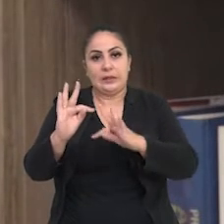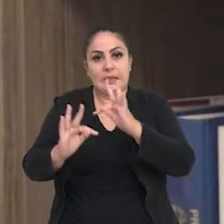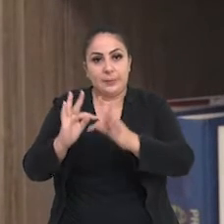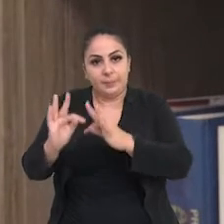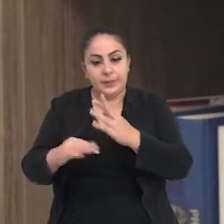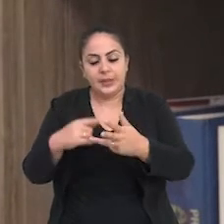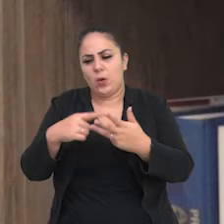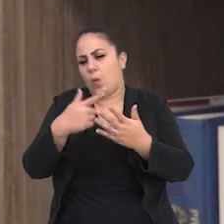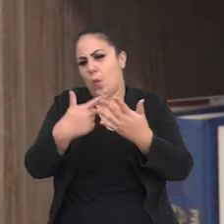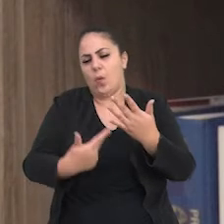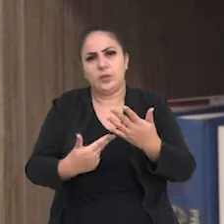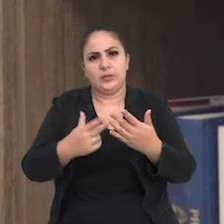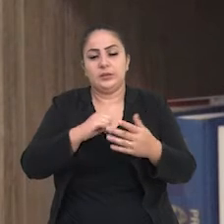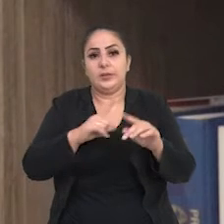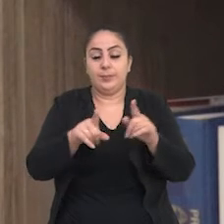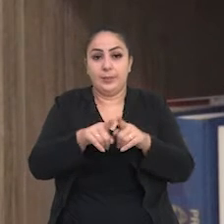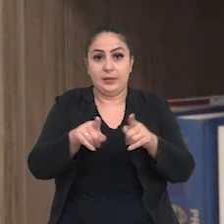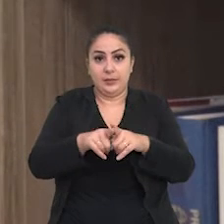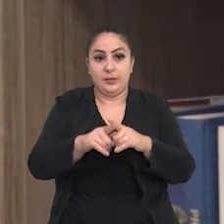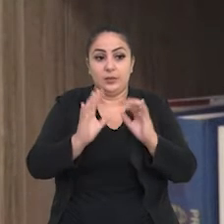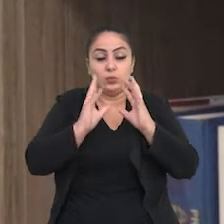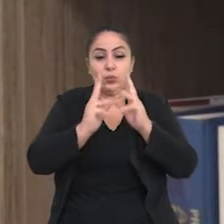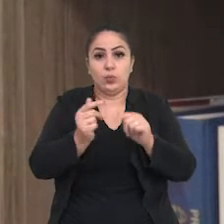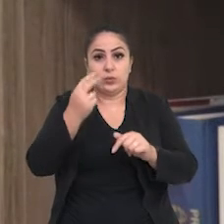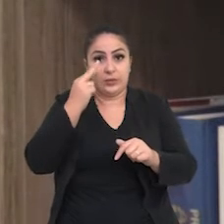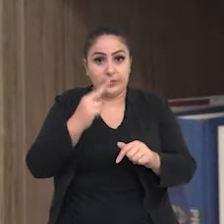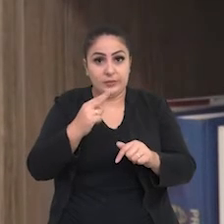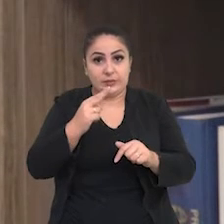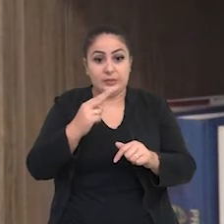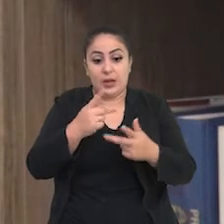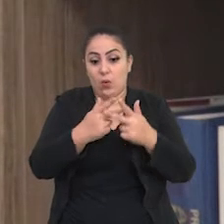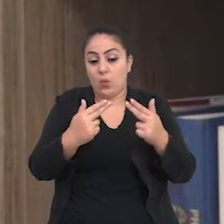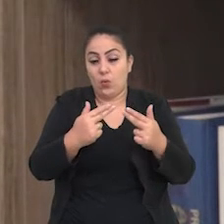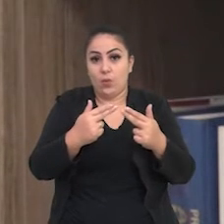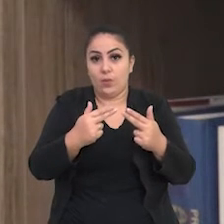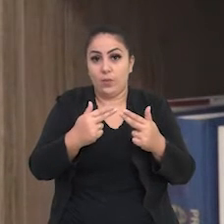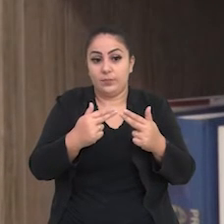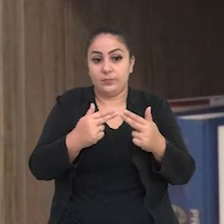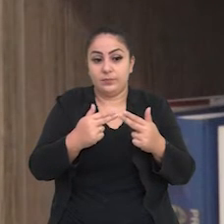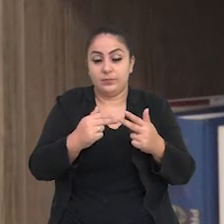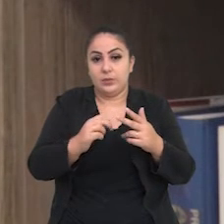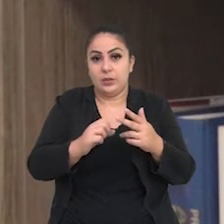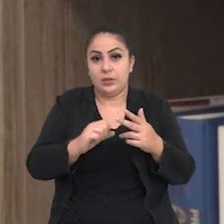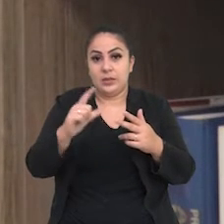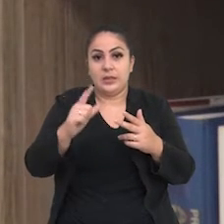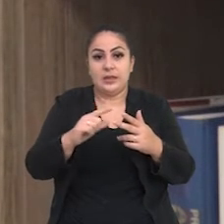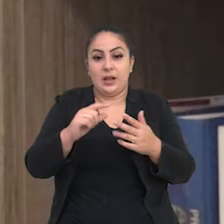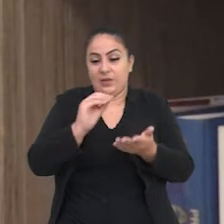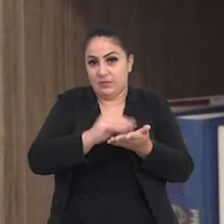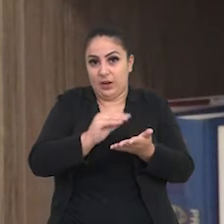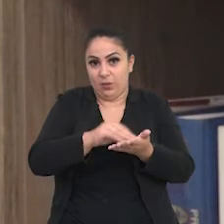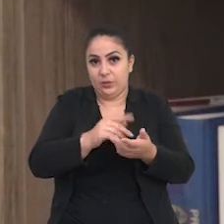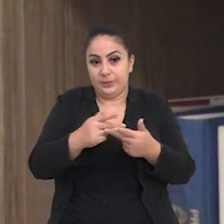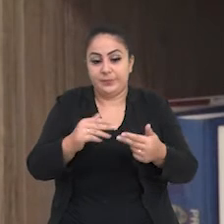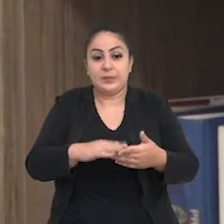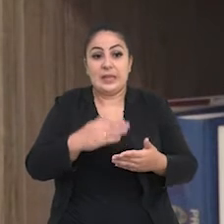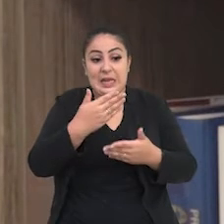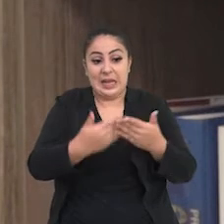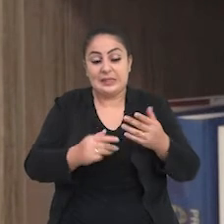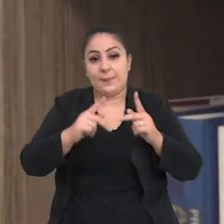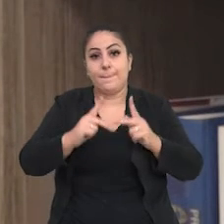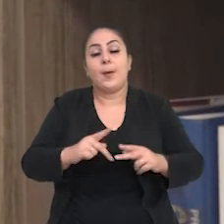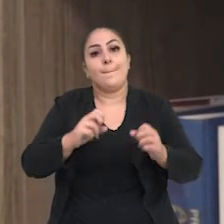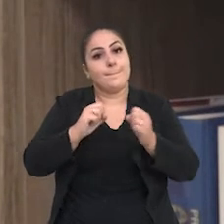outras terapias-alvo, imunomoduladoras que tragam algum grau de imunodeficiência,